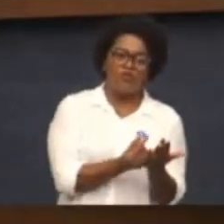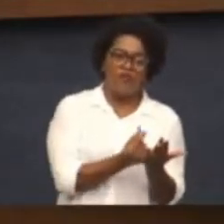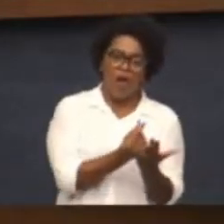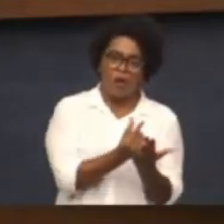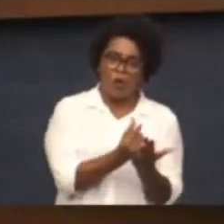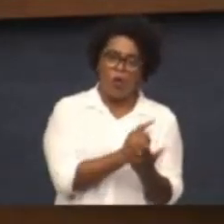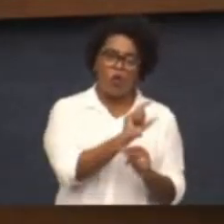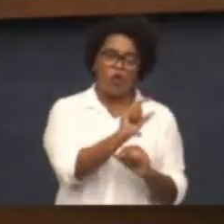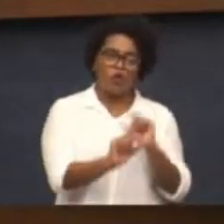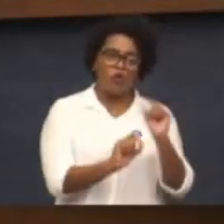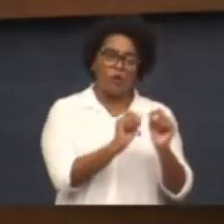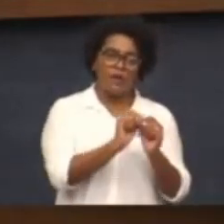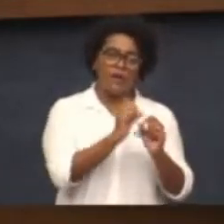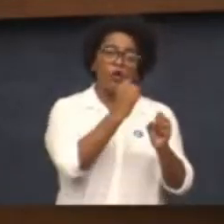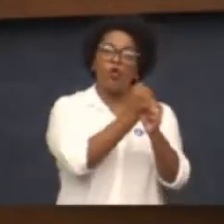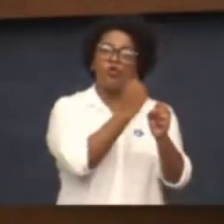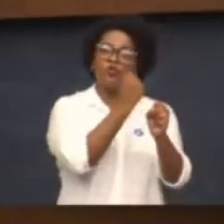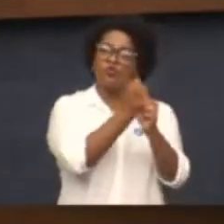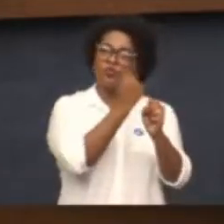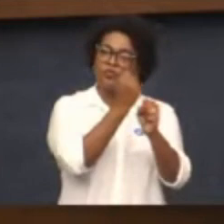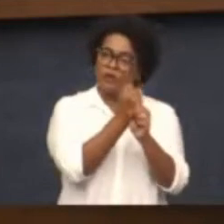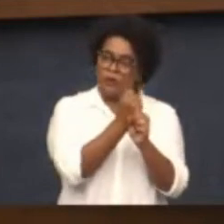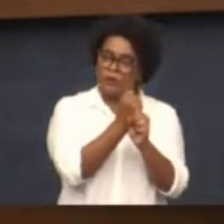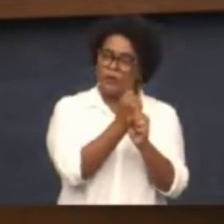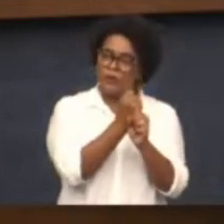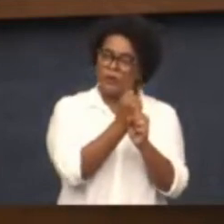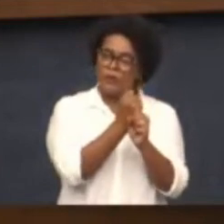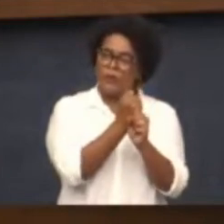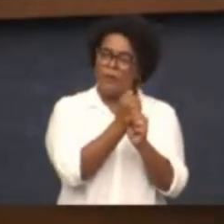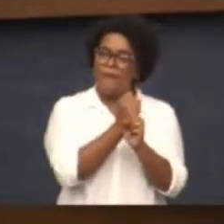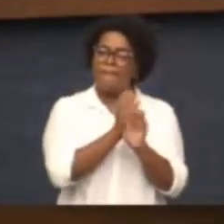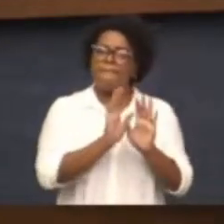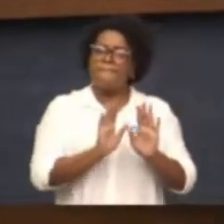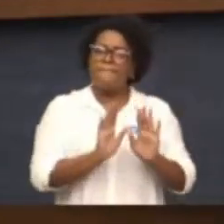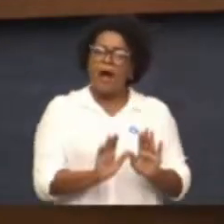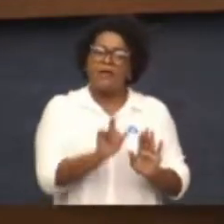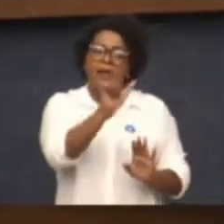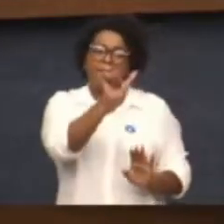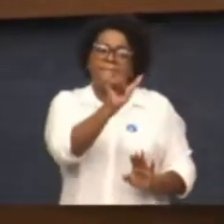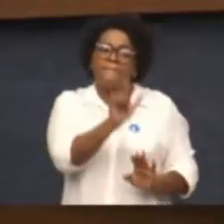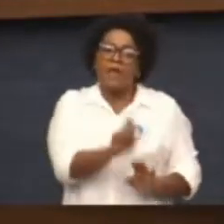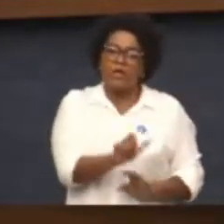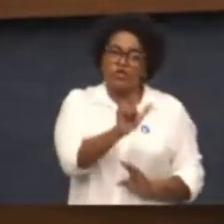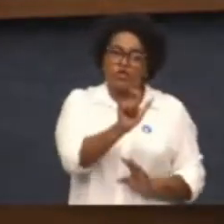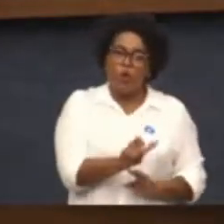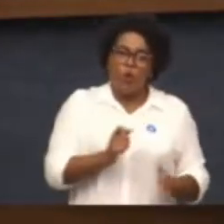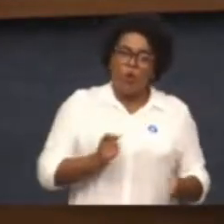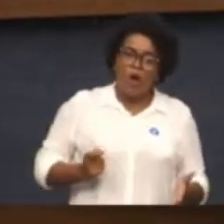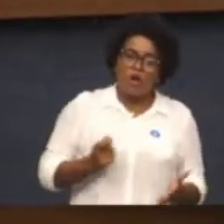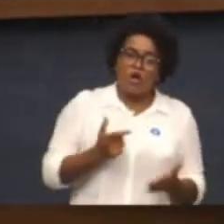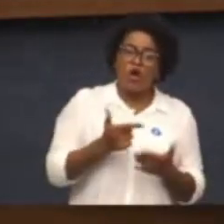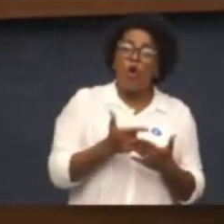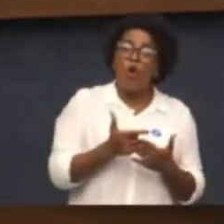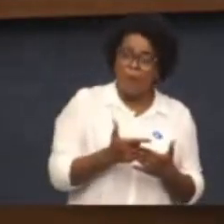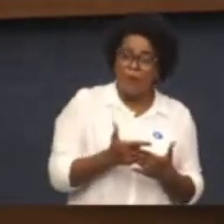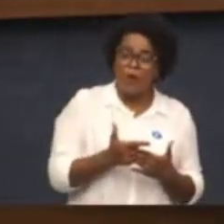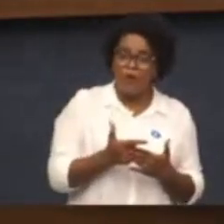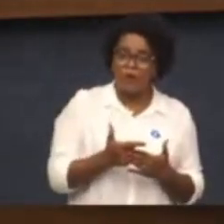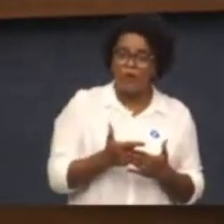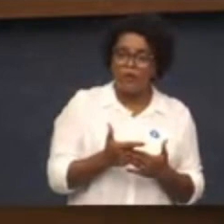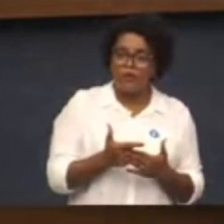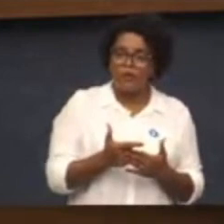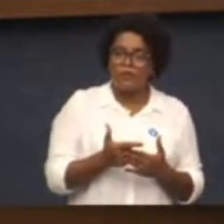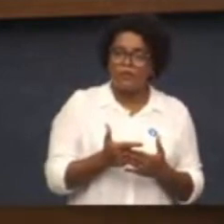outorga nos parâmetros de hoje, sendo que aquele proprietário comprador de boa-fé sequer